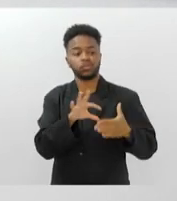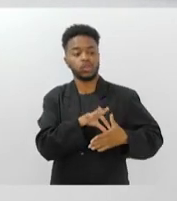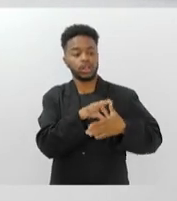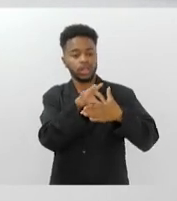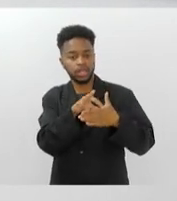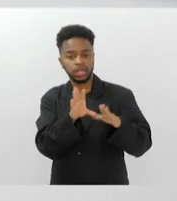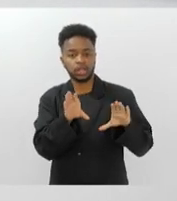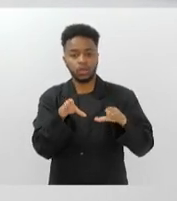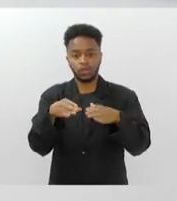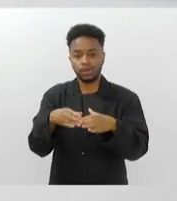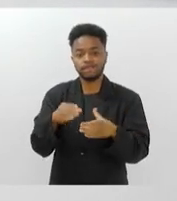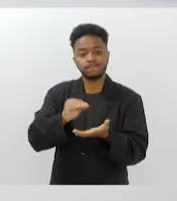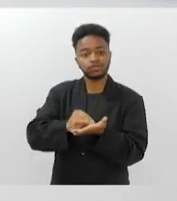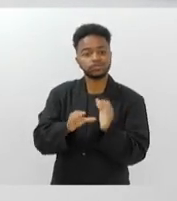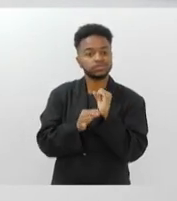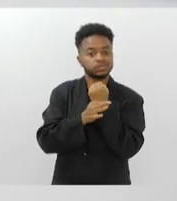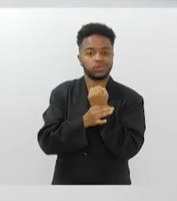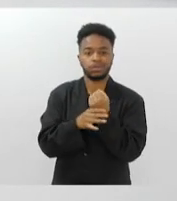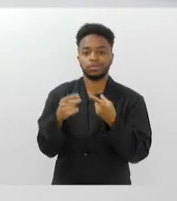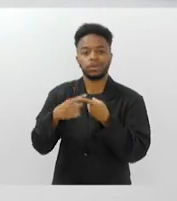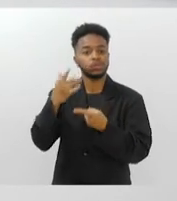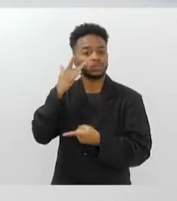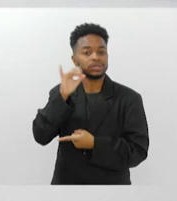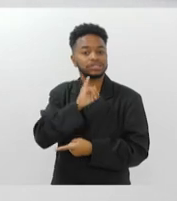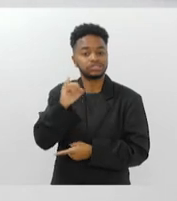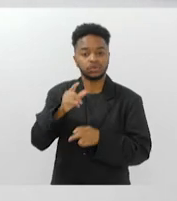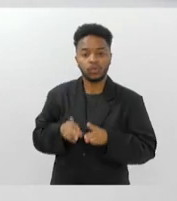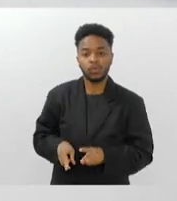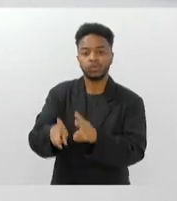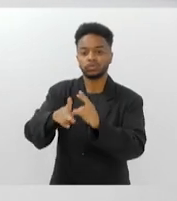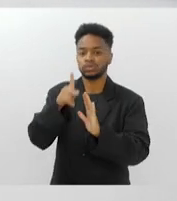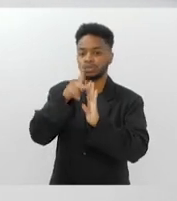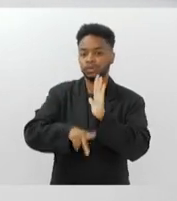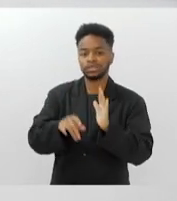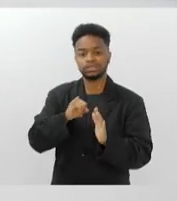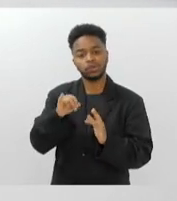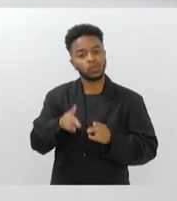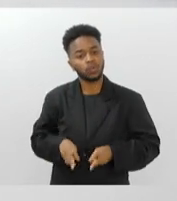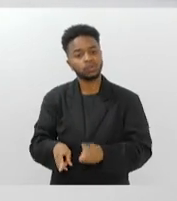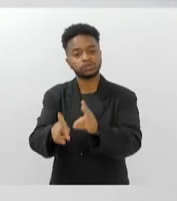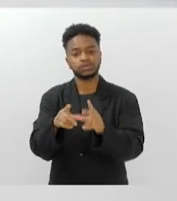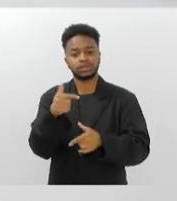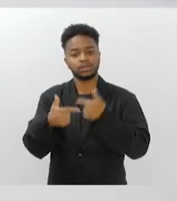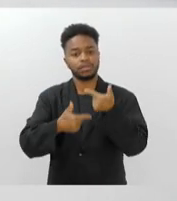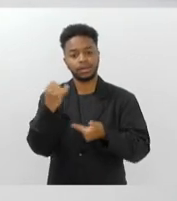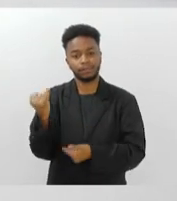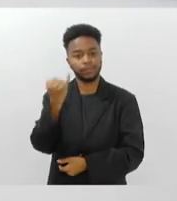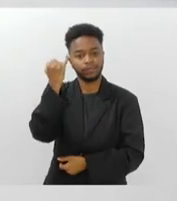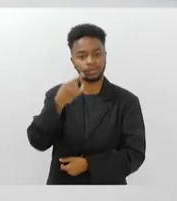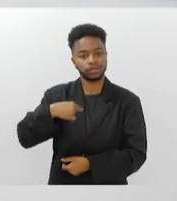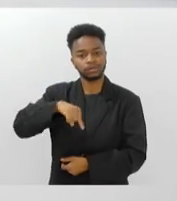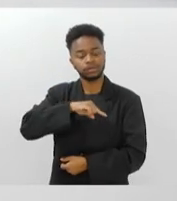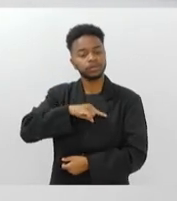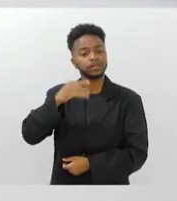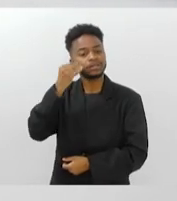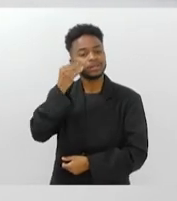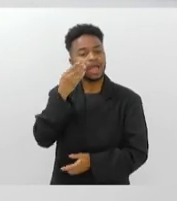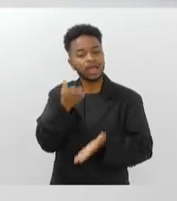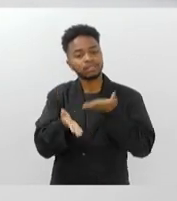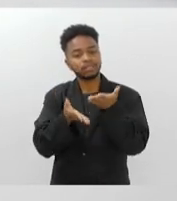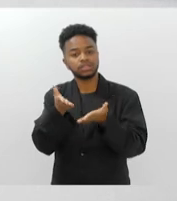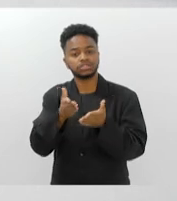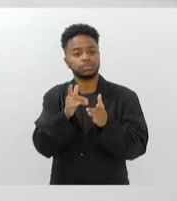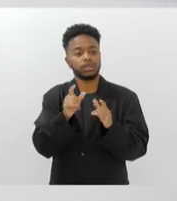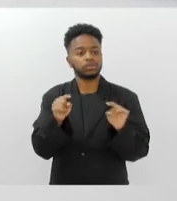dessas comunidades em relação a a continuidade eh eh desse trabalho fundamental para atingimento dessas das metas do